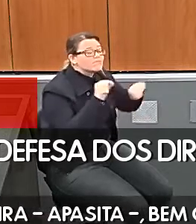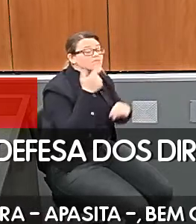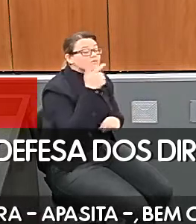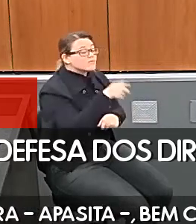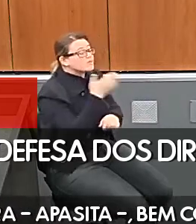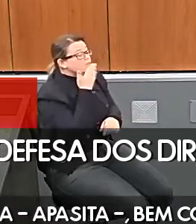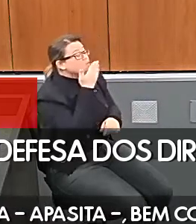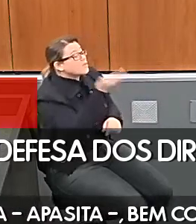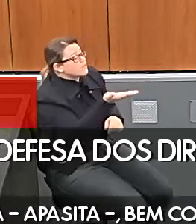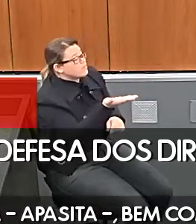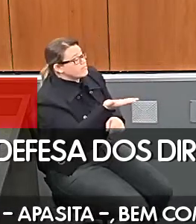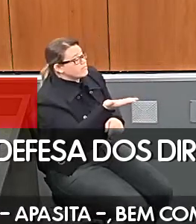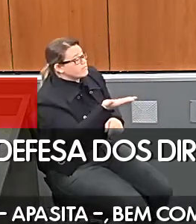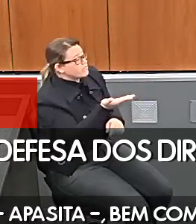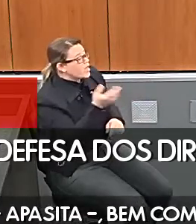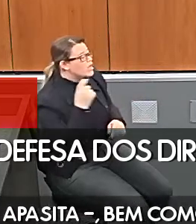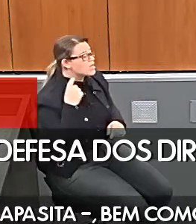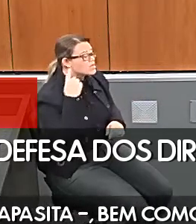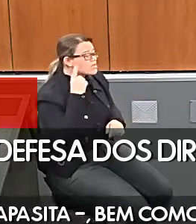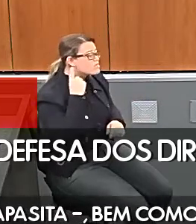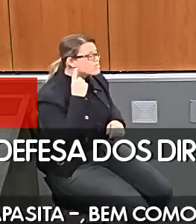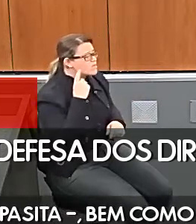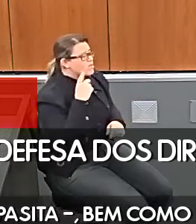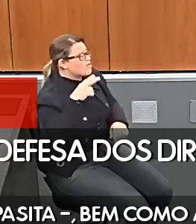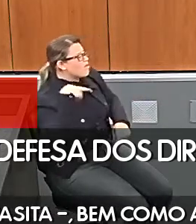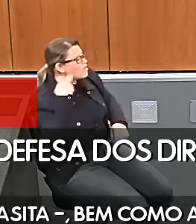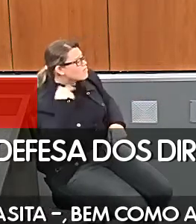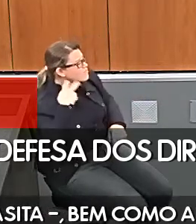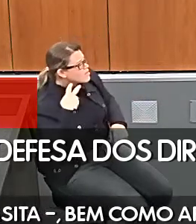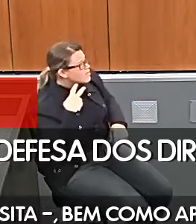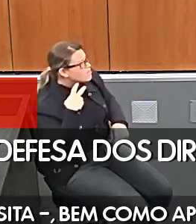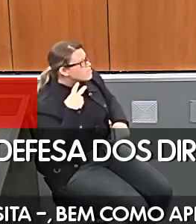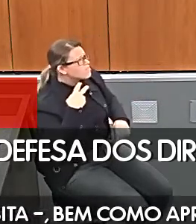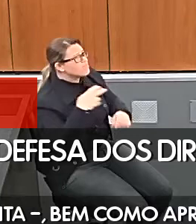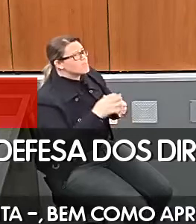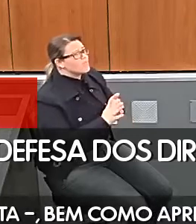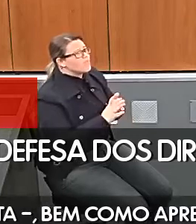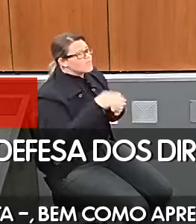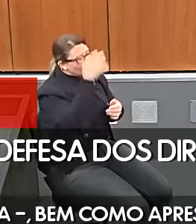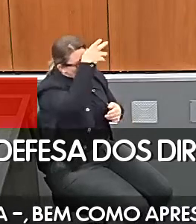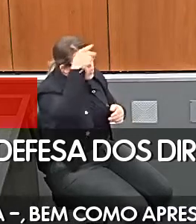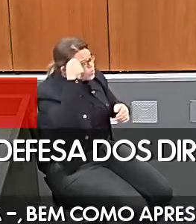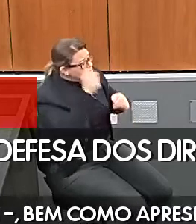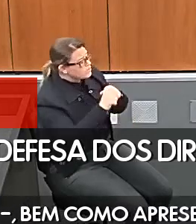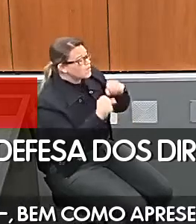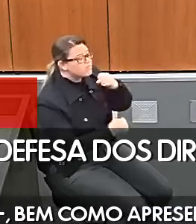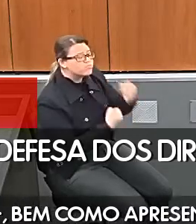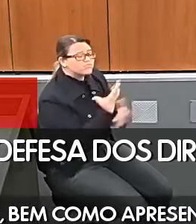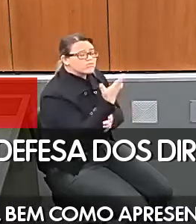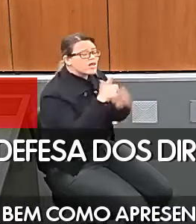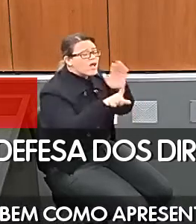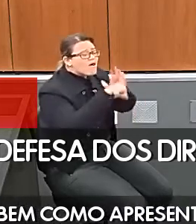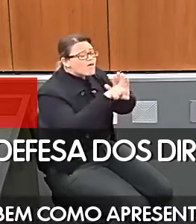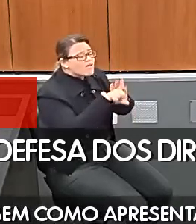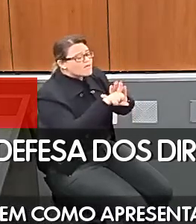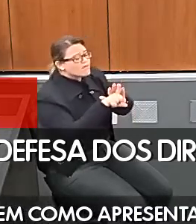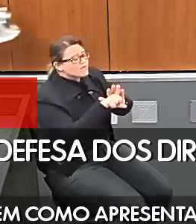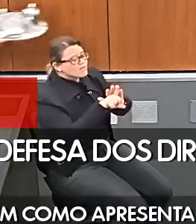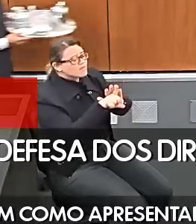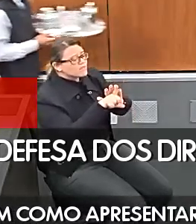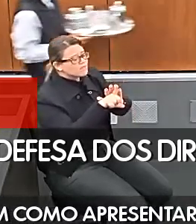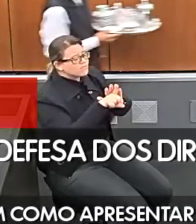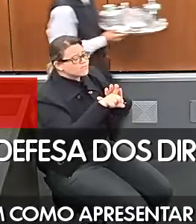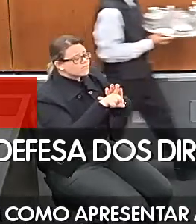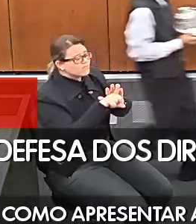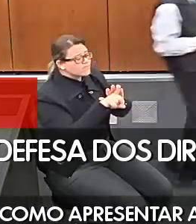resolver, ou qualquer outro deputado, né, que consiga resolver, criar políticas públicas, ele precisa conhecer aonde está a